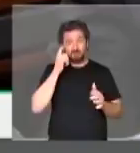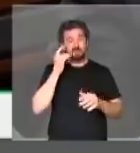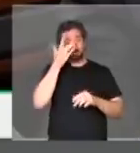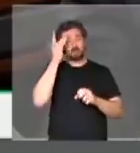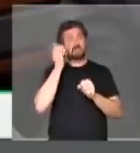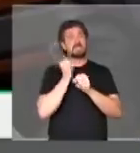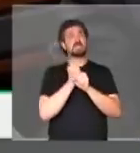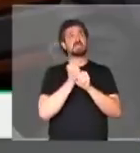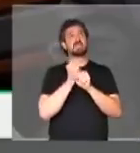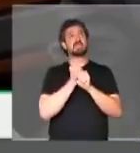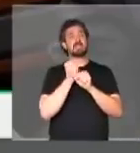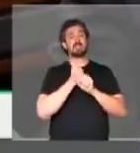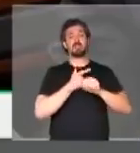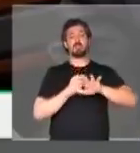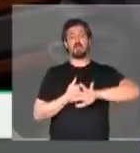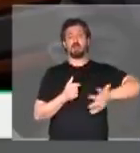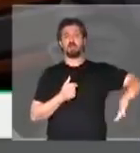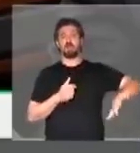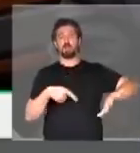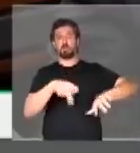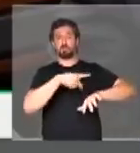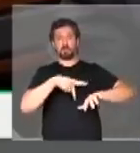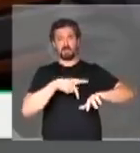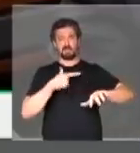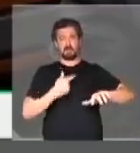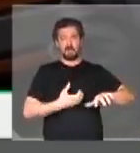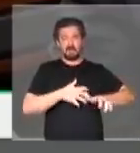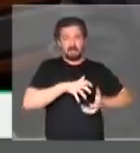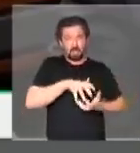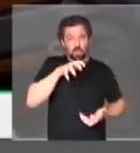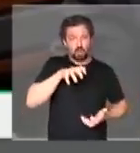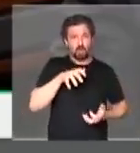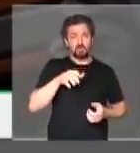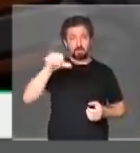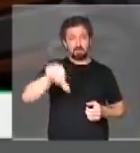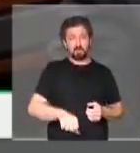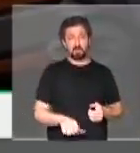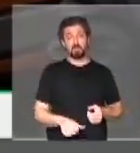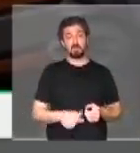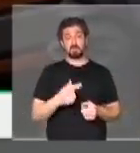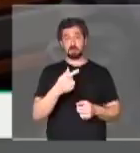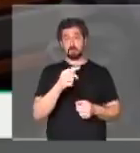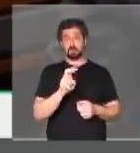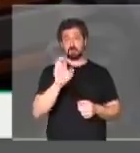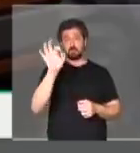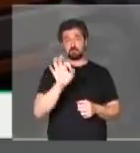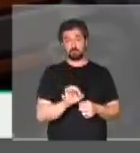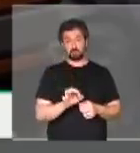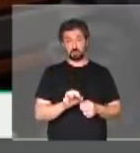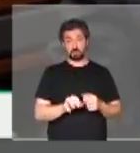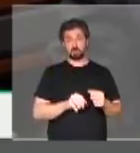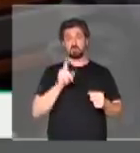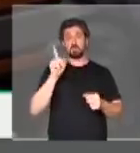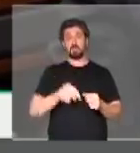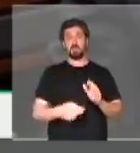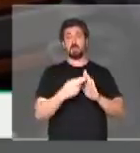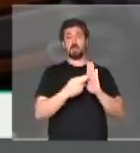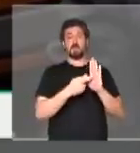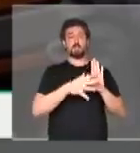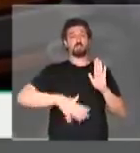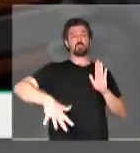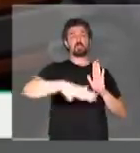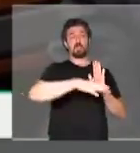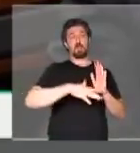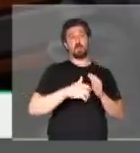durante muitos anos já foram excluídos do nosso país. 75% dessa reforma é em cima do regime geral